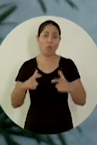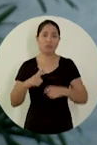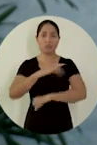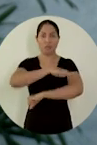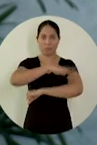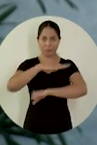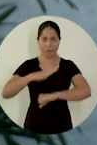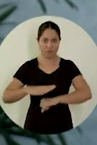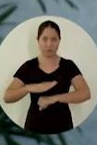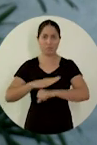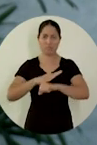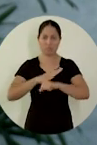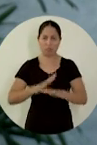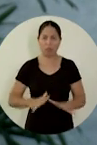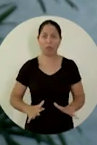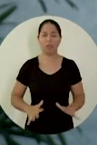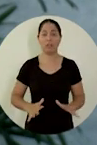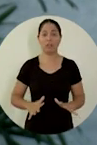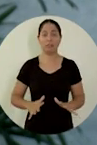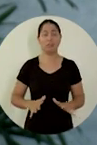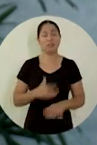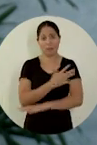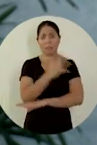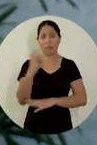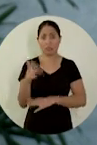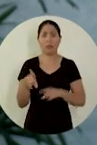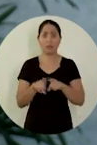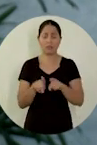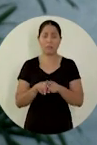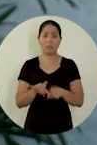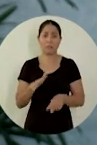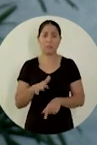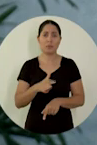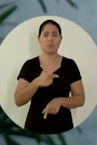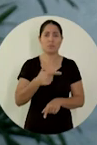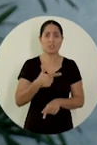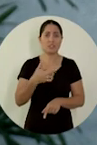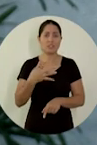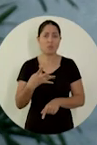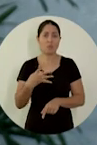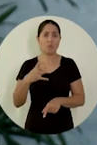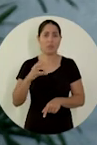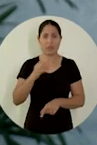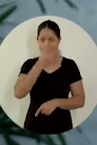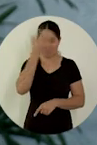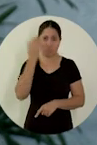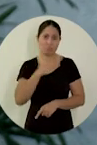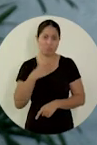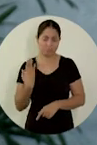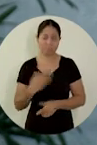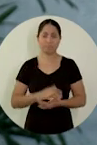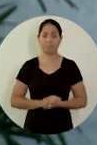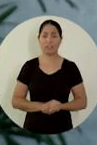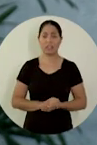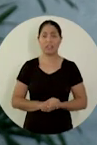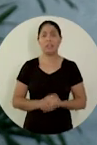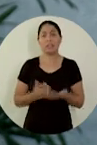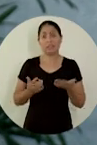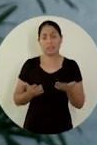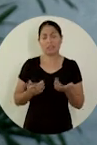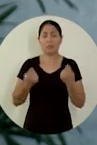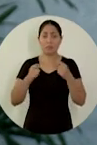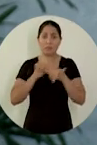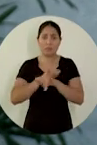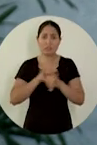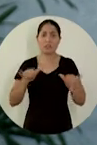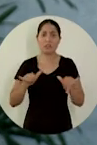recente, em Brumadinho, que além do dano ambiental, ocasionou cerca de 240 mortes.